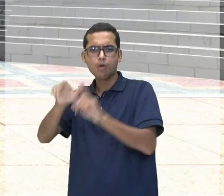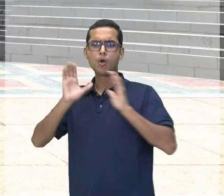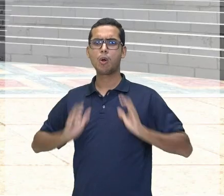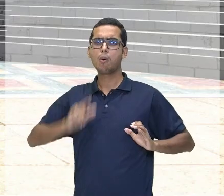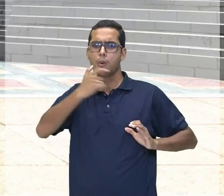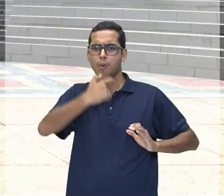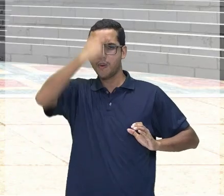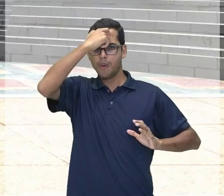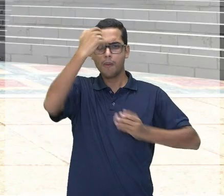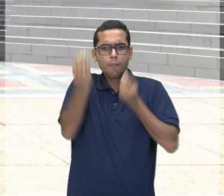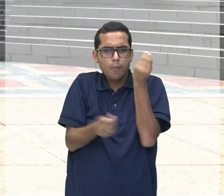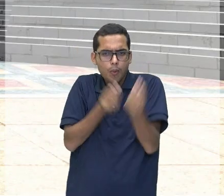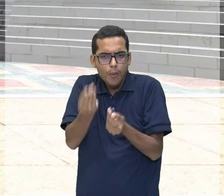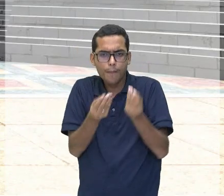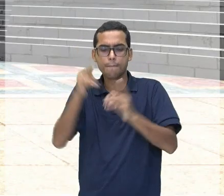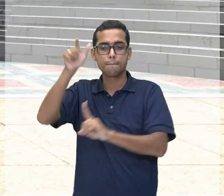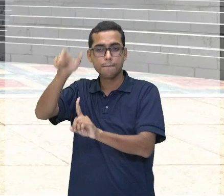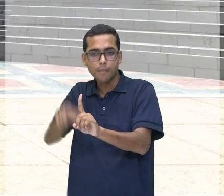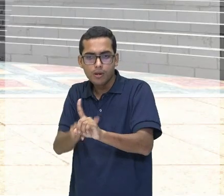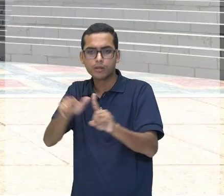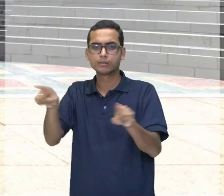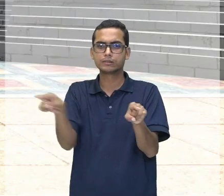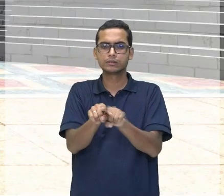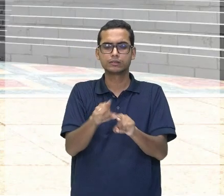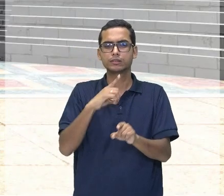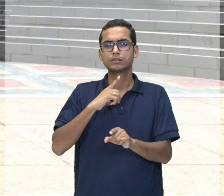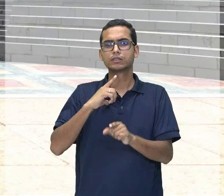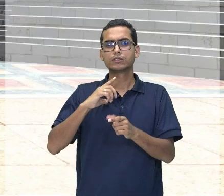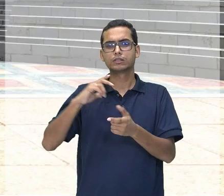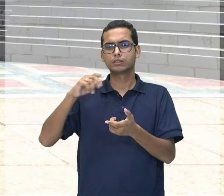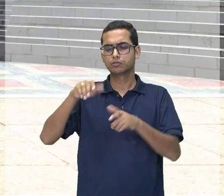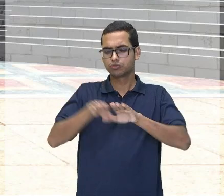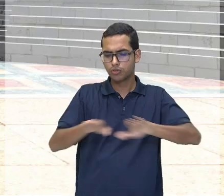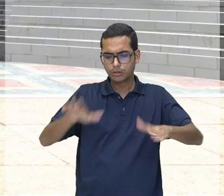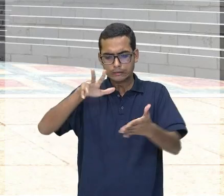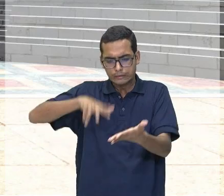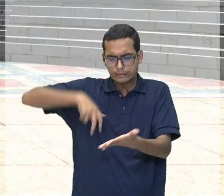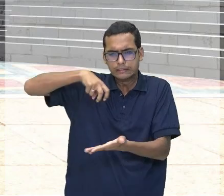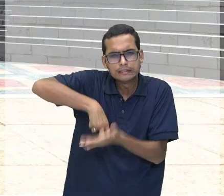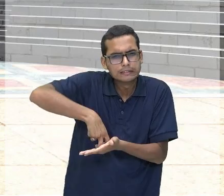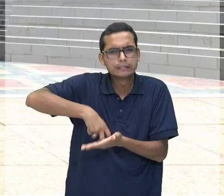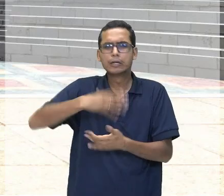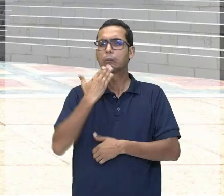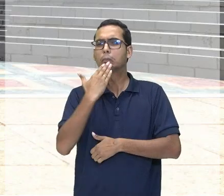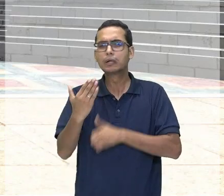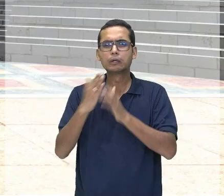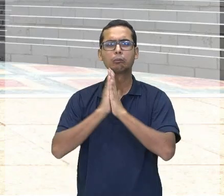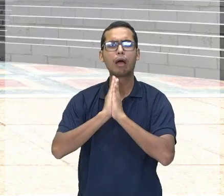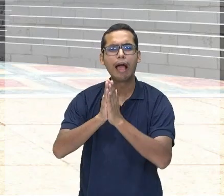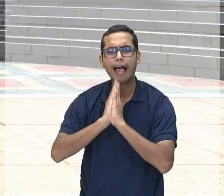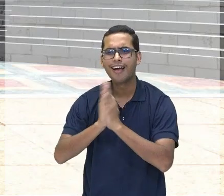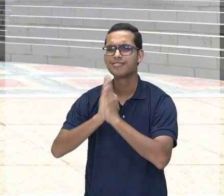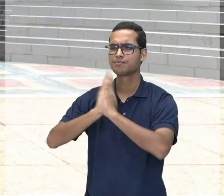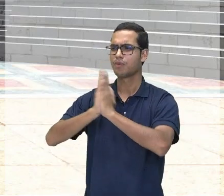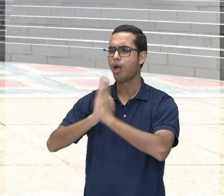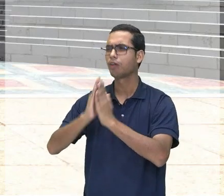o personagem deve cair ao chão, aos prantos, pedindo perdão, né? Aí vem uma